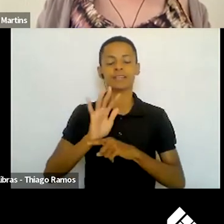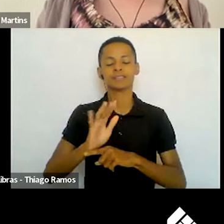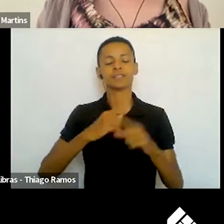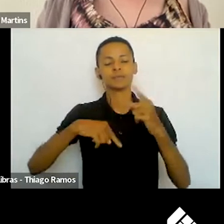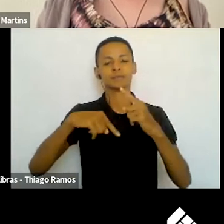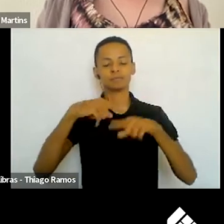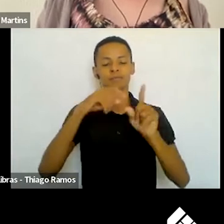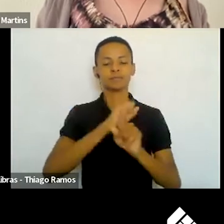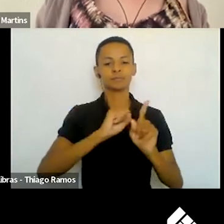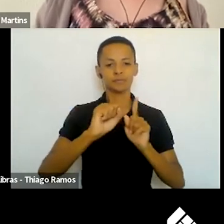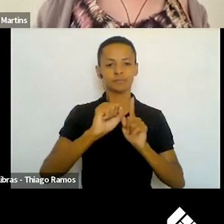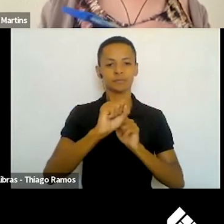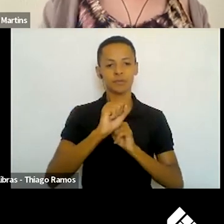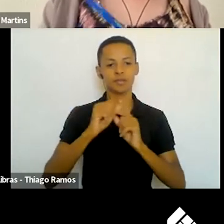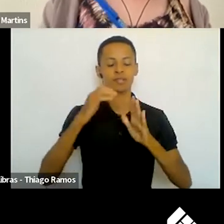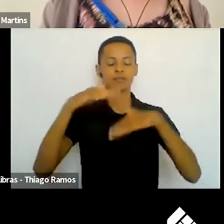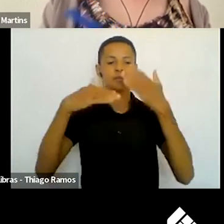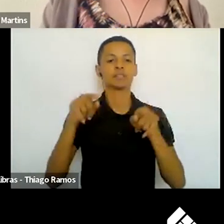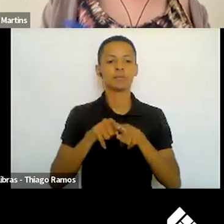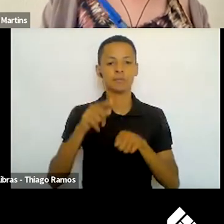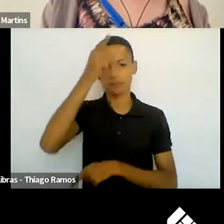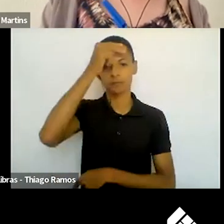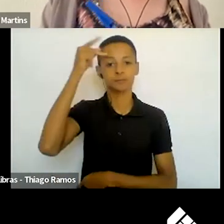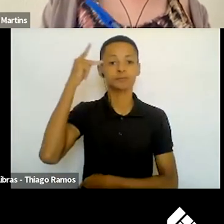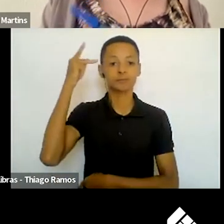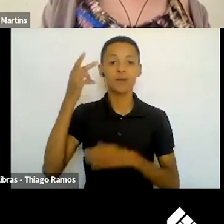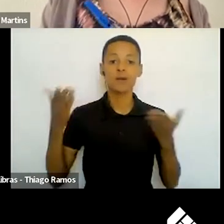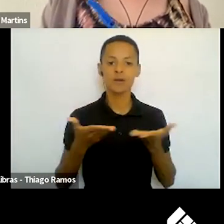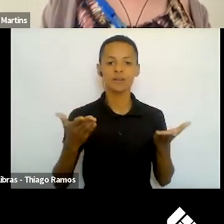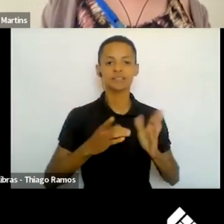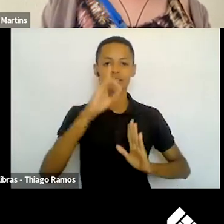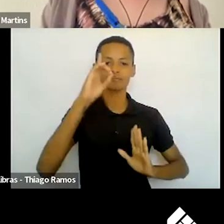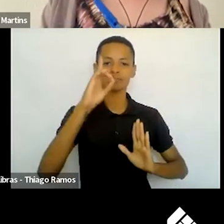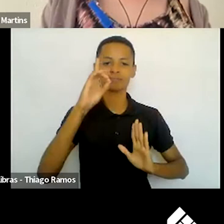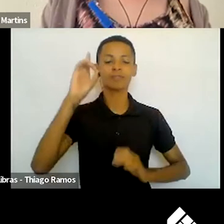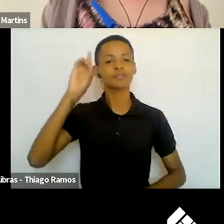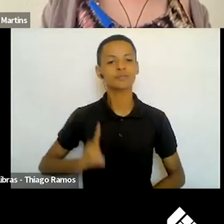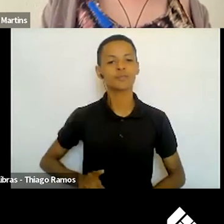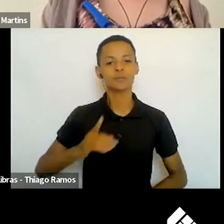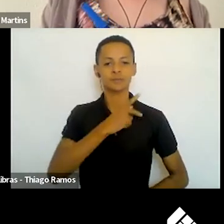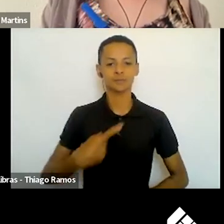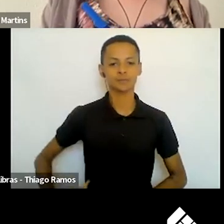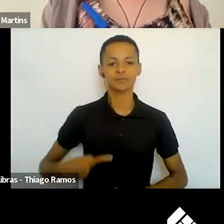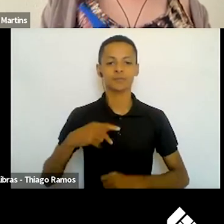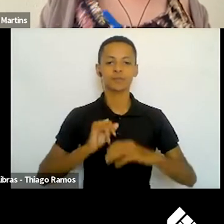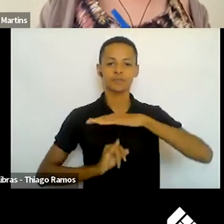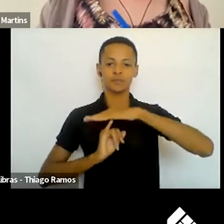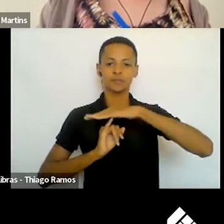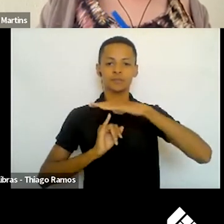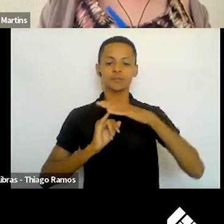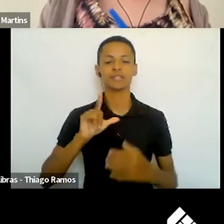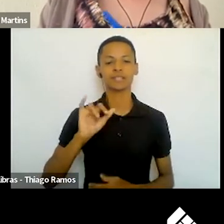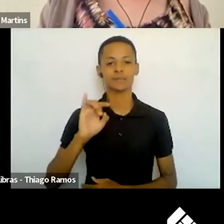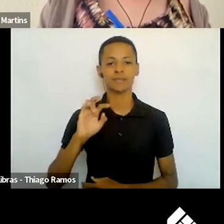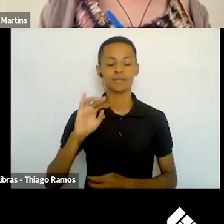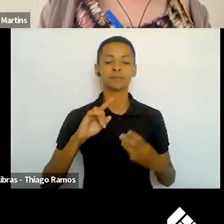do Município de São Paulo, e que hoje é a diretora-presidente do Instituto Liberto. Em terceiro